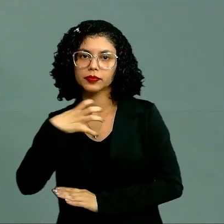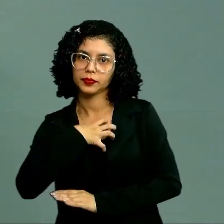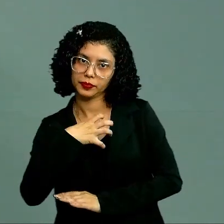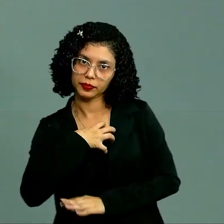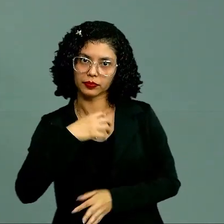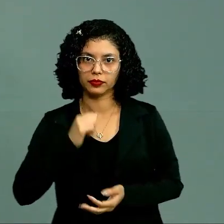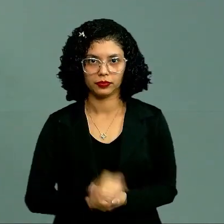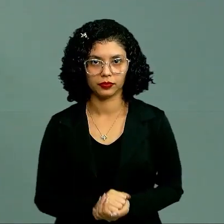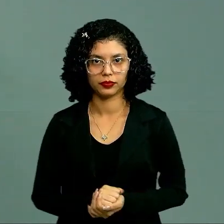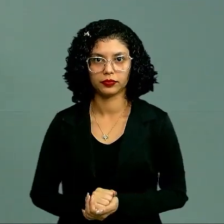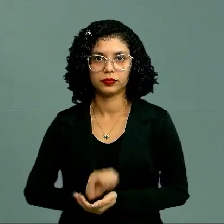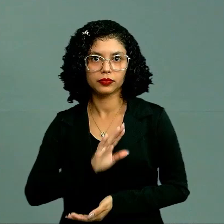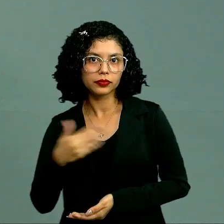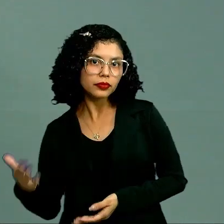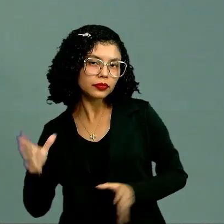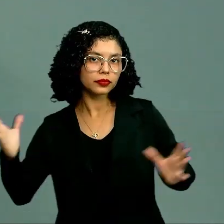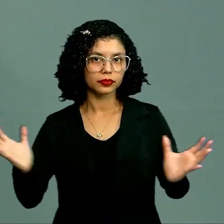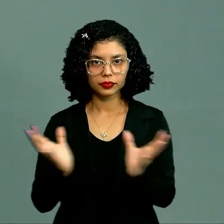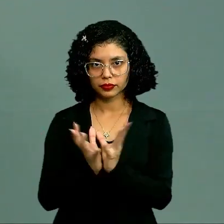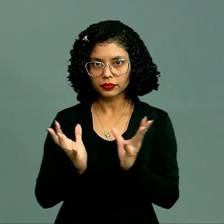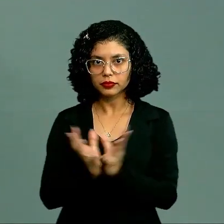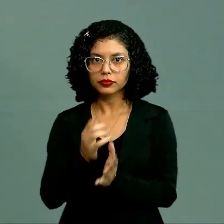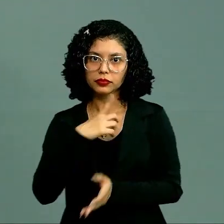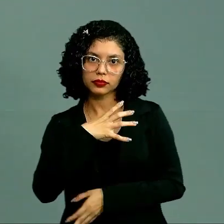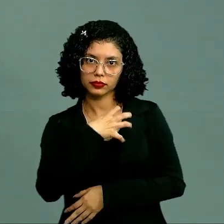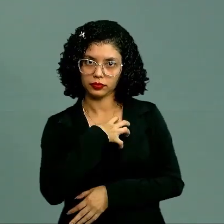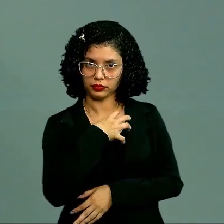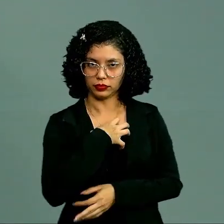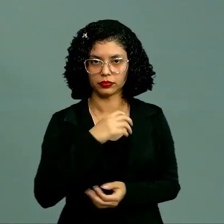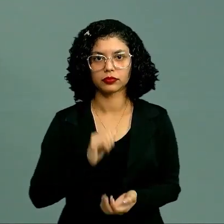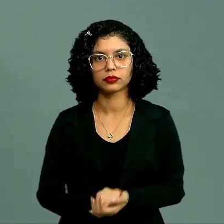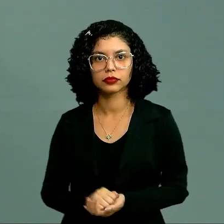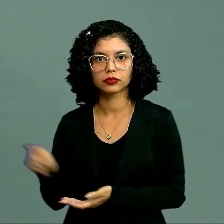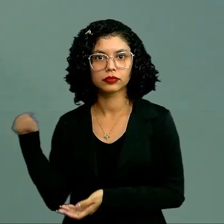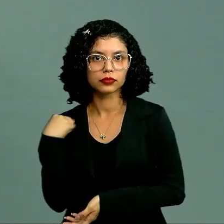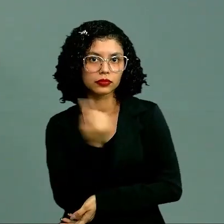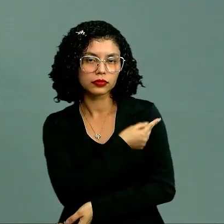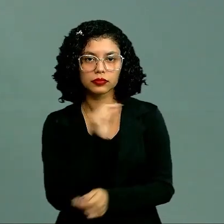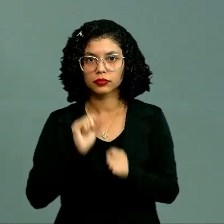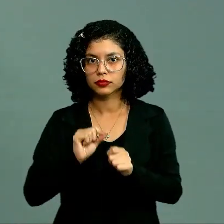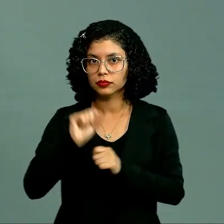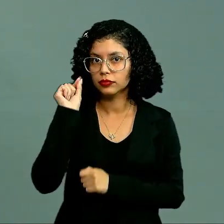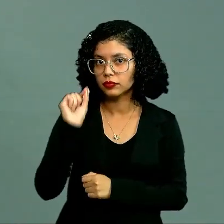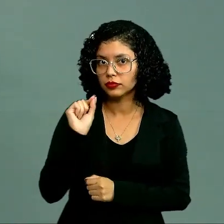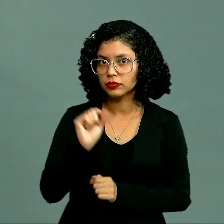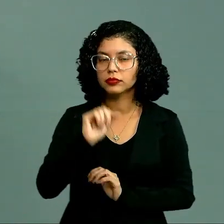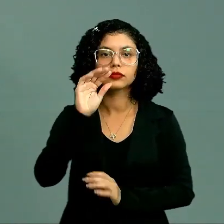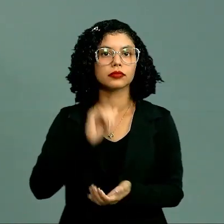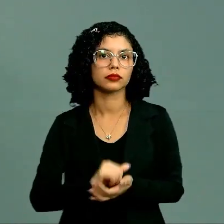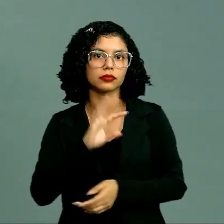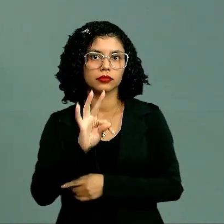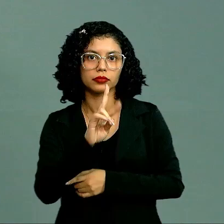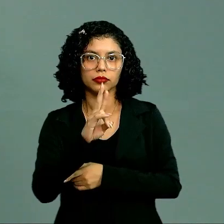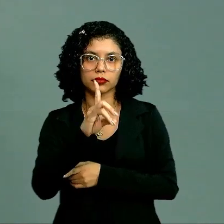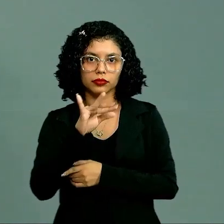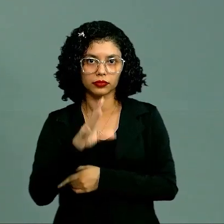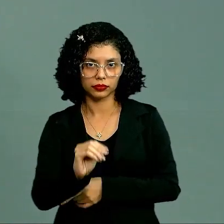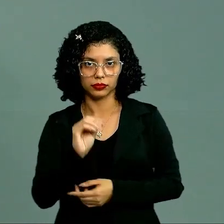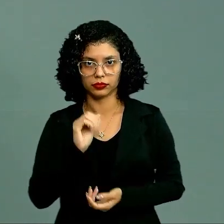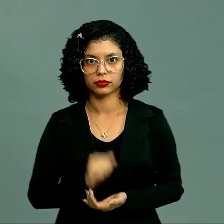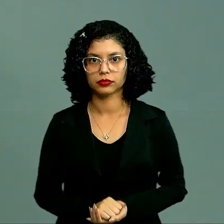sentido. Então, quando elas estão agrupadas e elas têm um sentido, e aí nós formamos o que seria um tecido, que seria o nosso